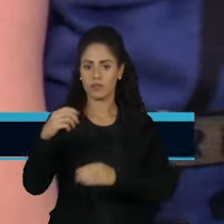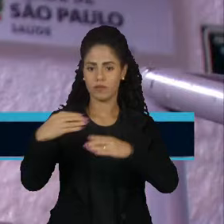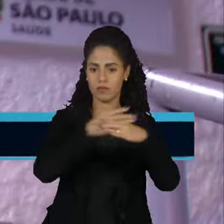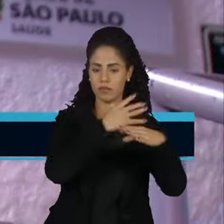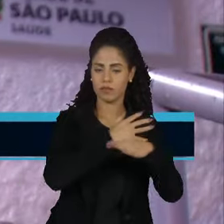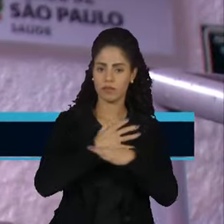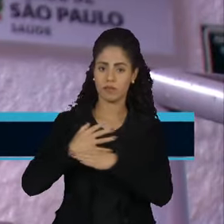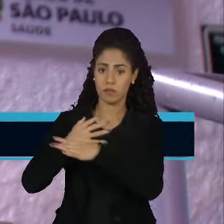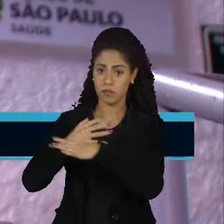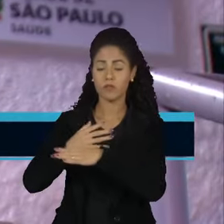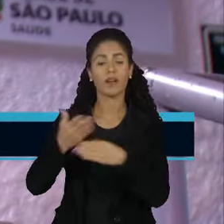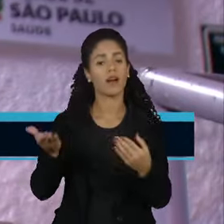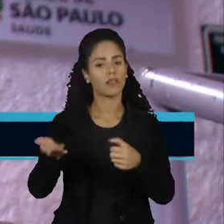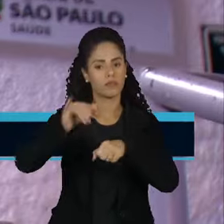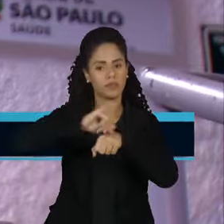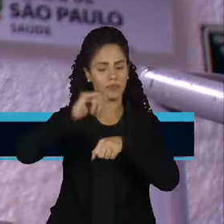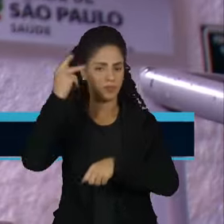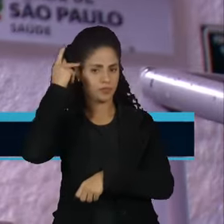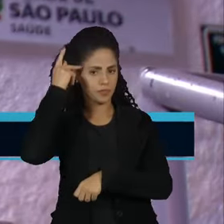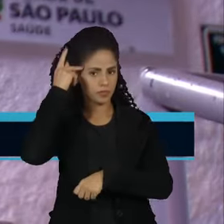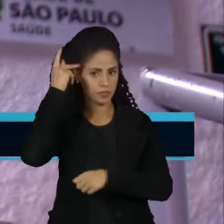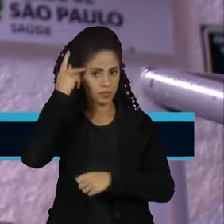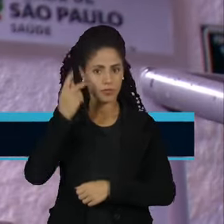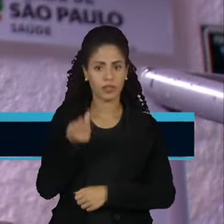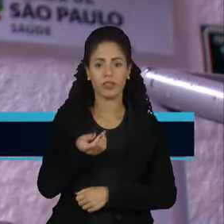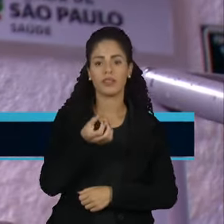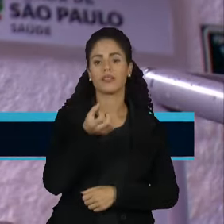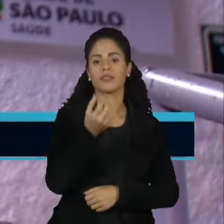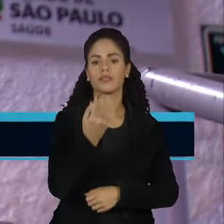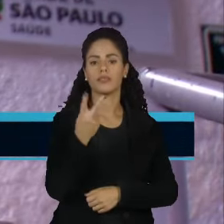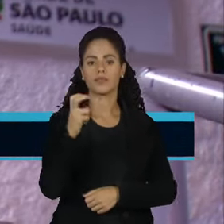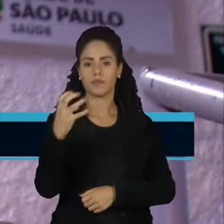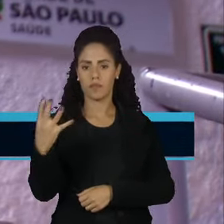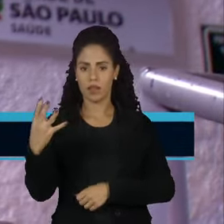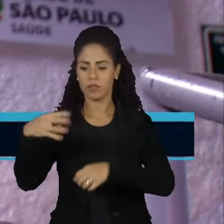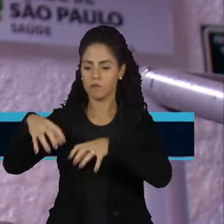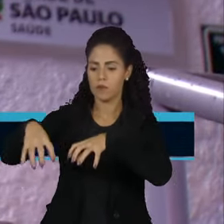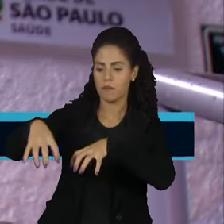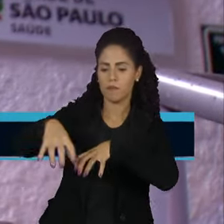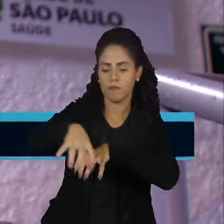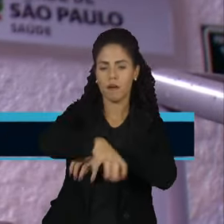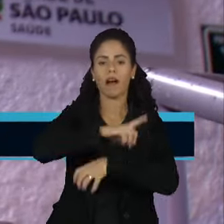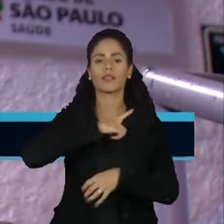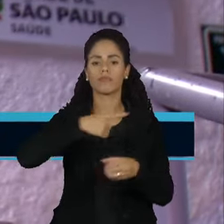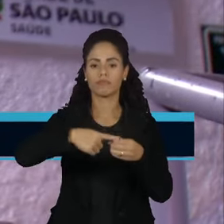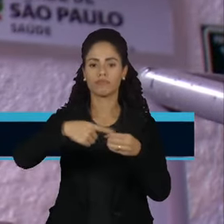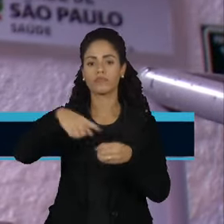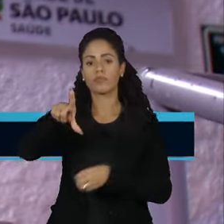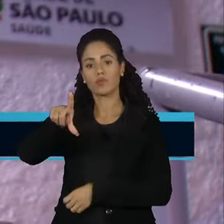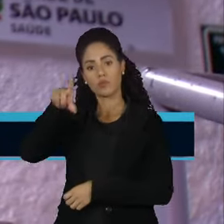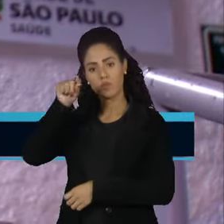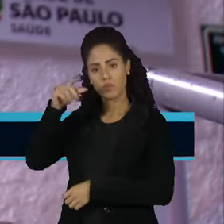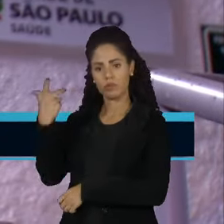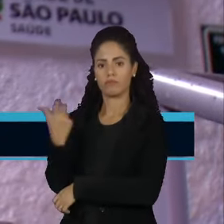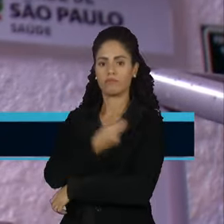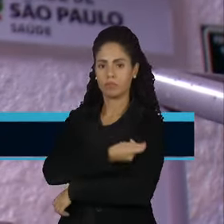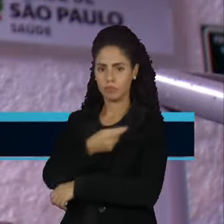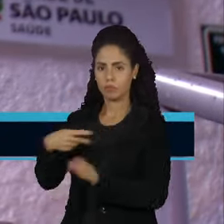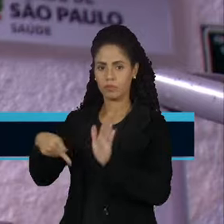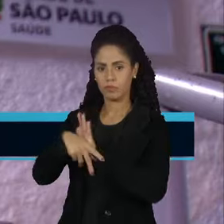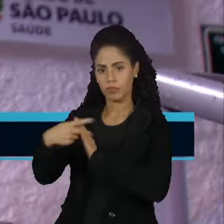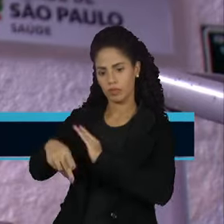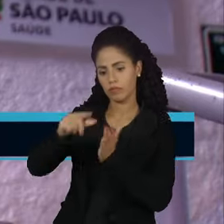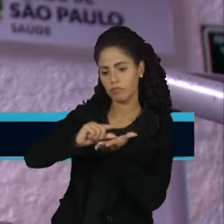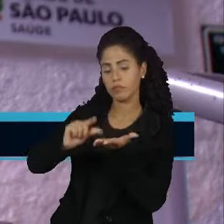cidades. A capital paulista está entre os 154 novos municípios escolhidos para receber a vacina da dengue.